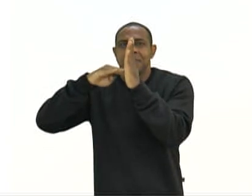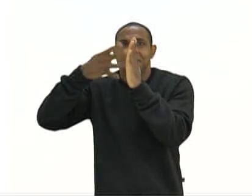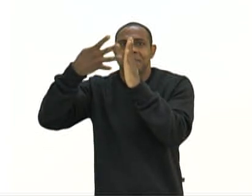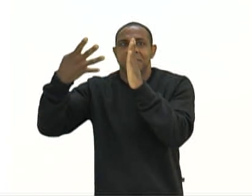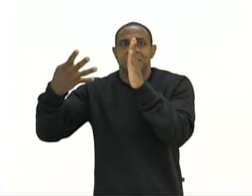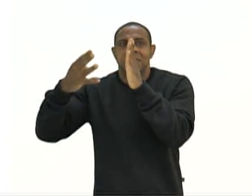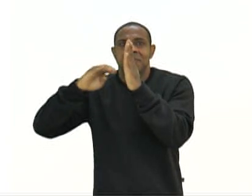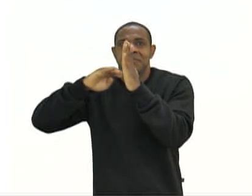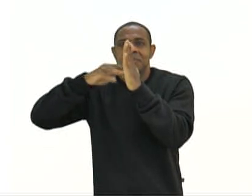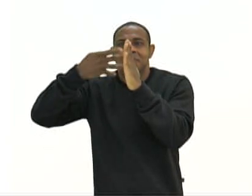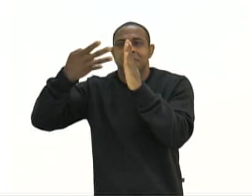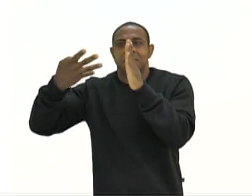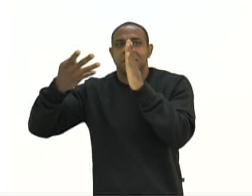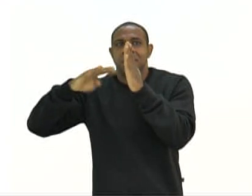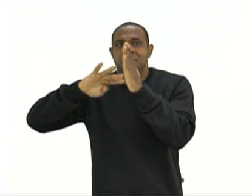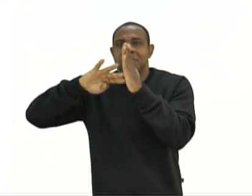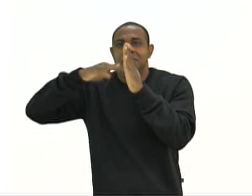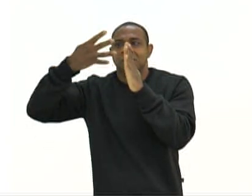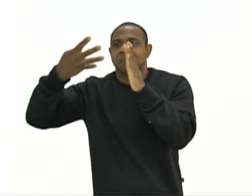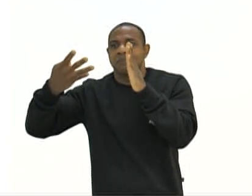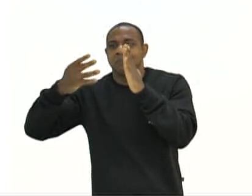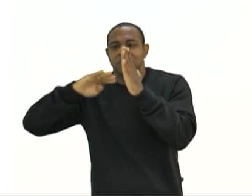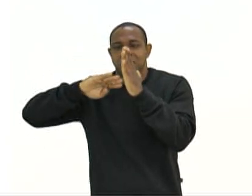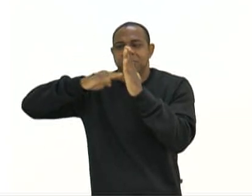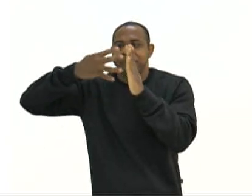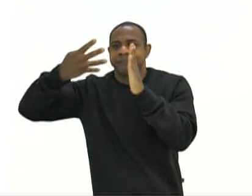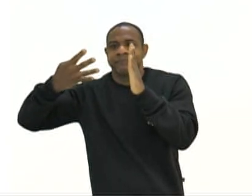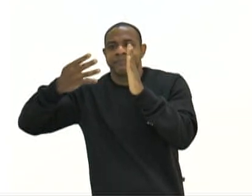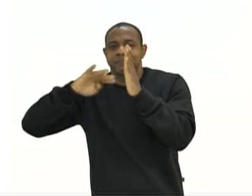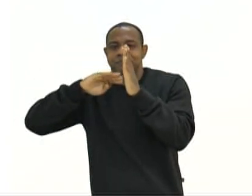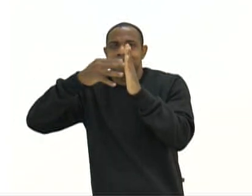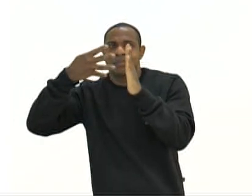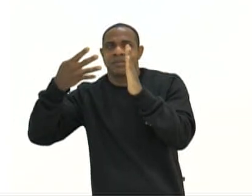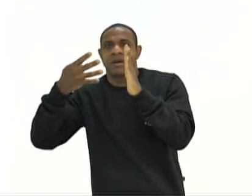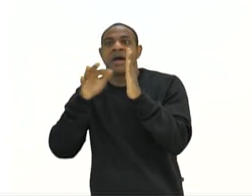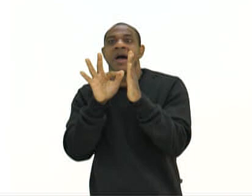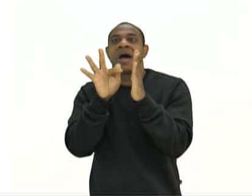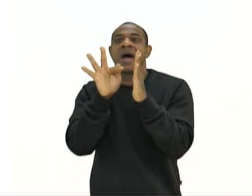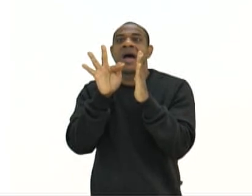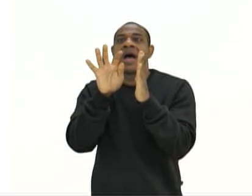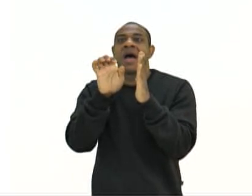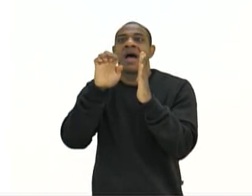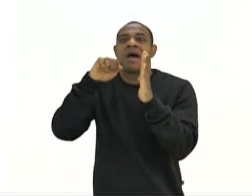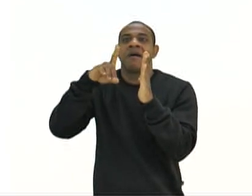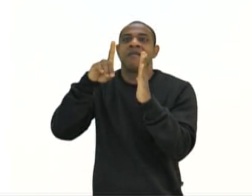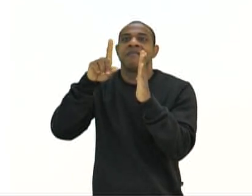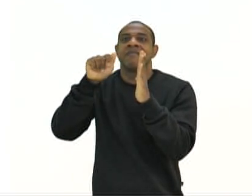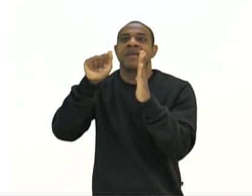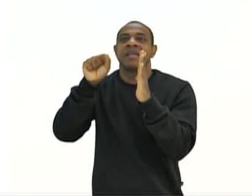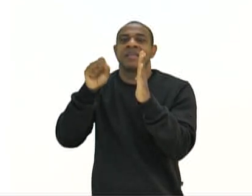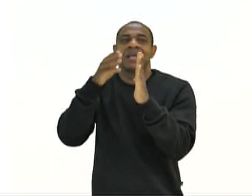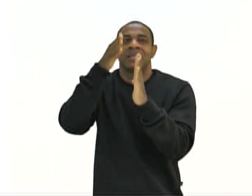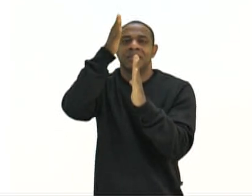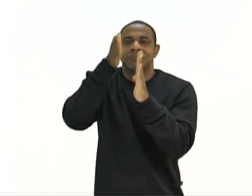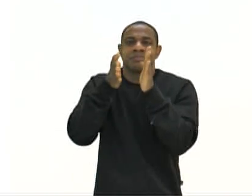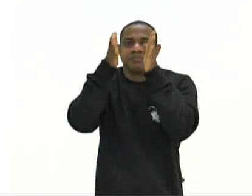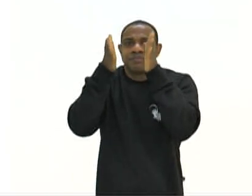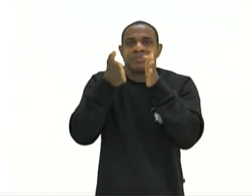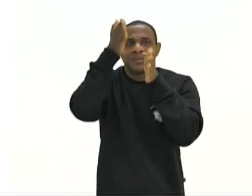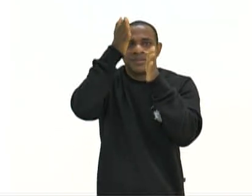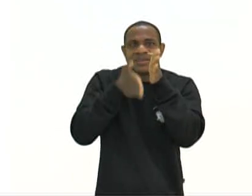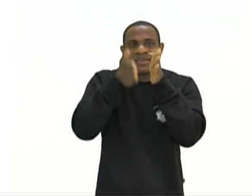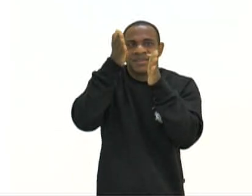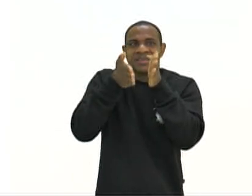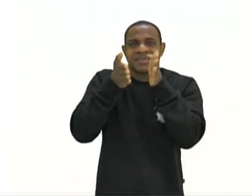vai ter que a onda ela vai passar por cada uma dessas fendas e contornar esse obstáculo. Percebam o caos que está